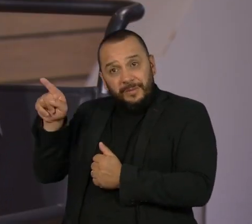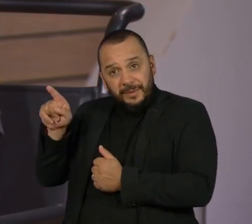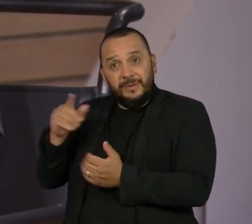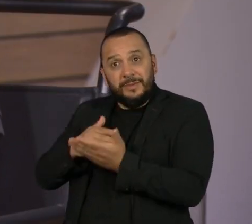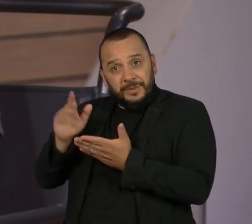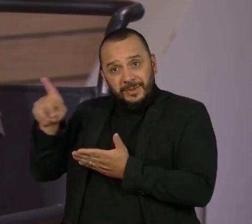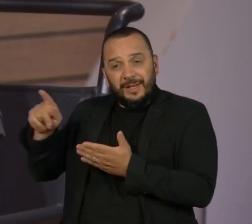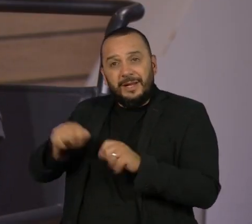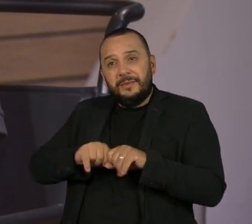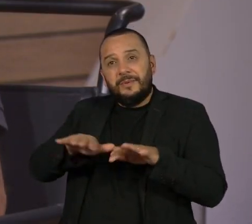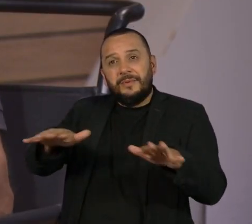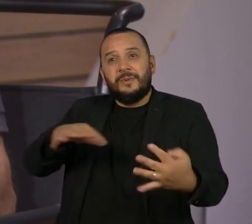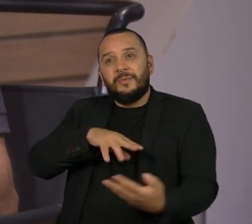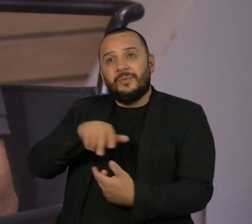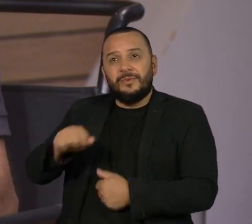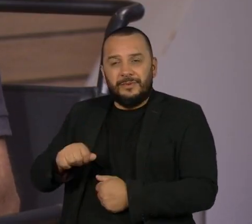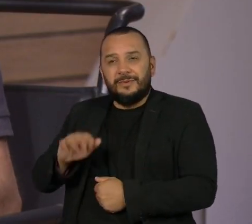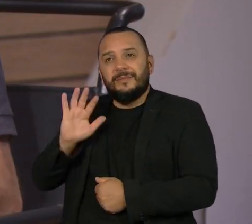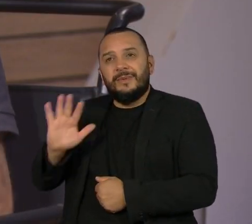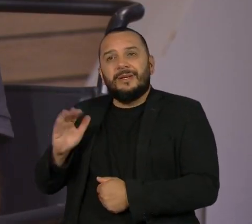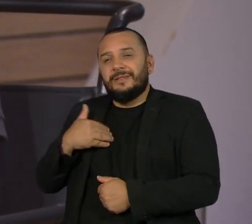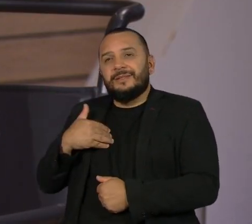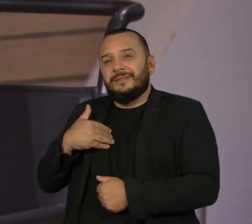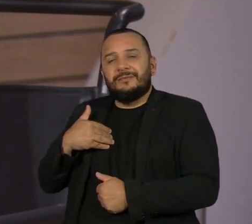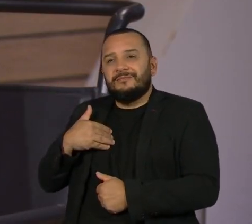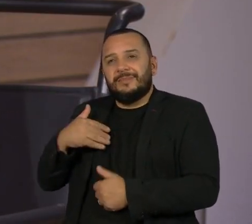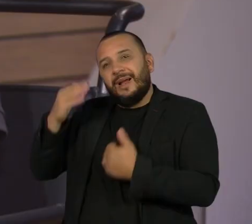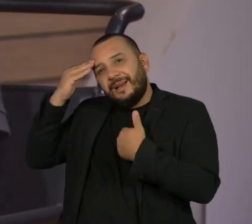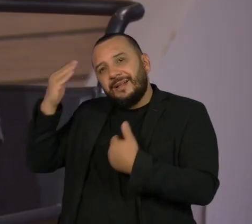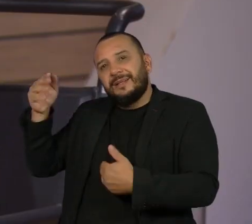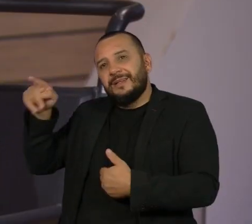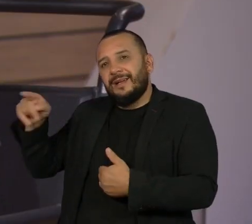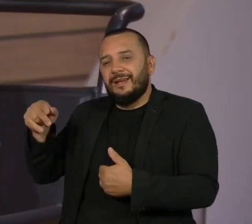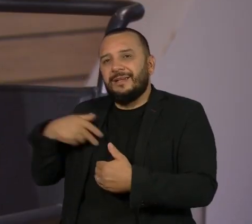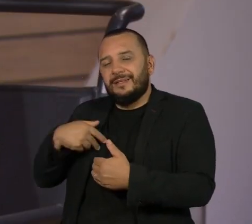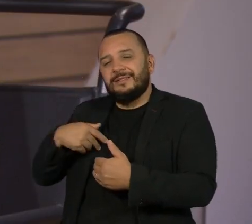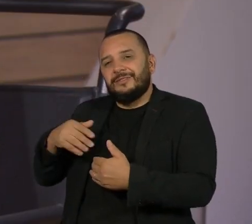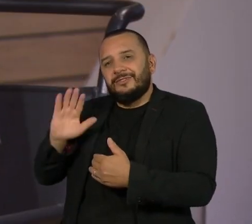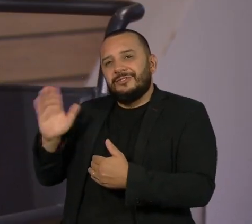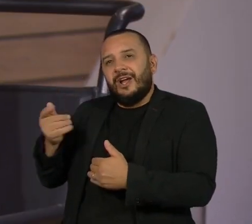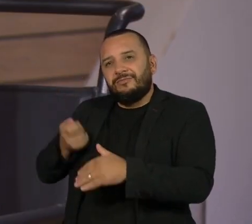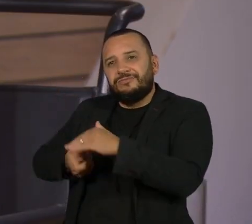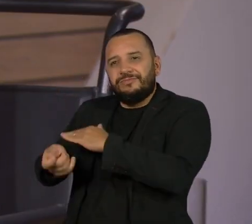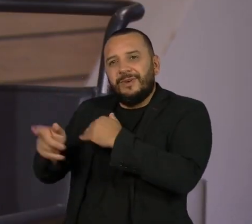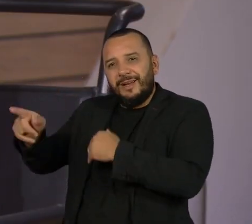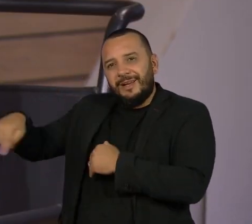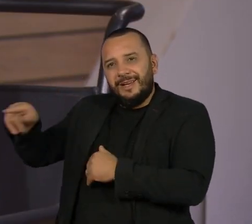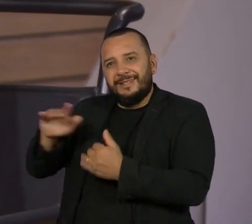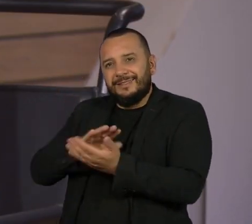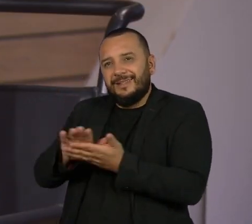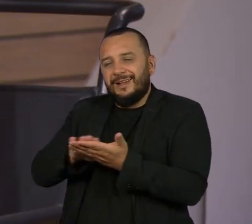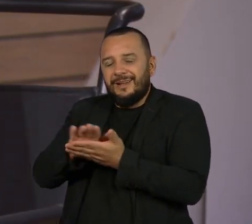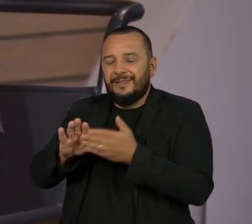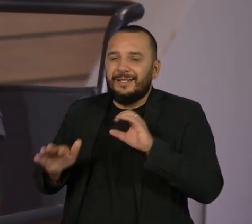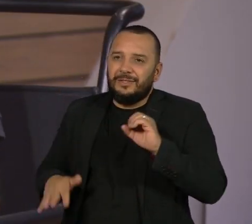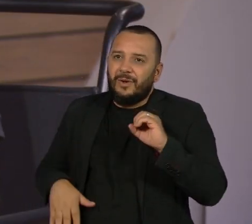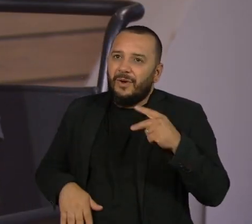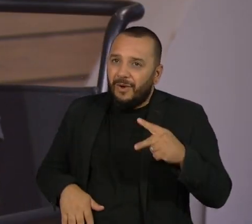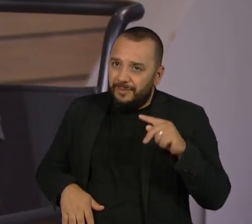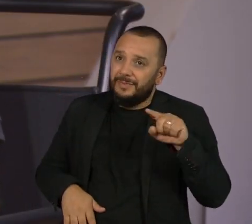gente acabou não devolvendo para essas populações. Então, essa COP foi importante porque esse pleito